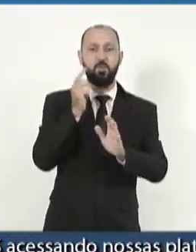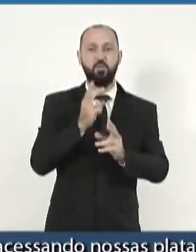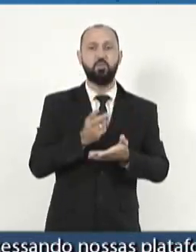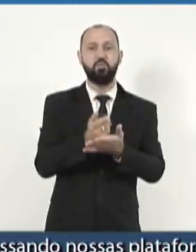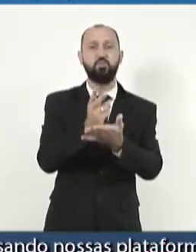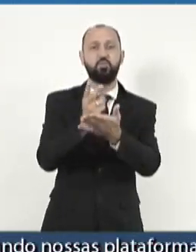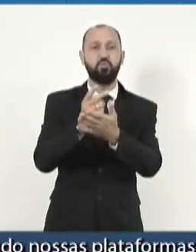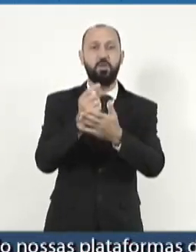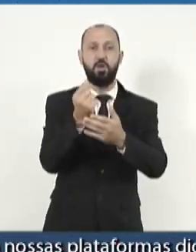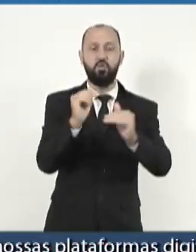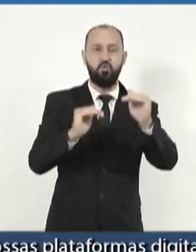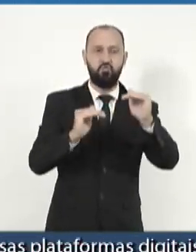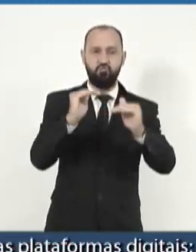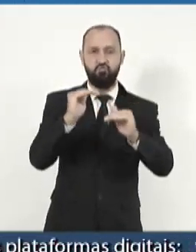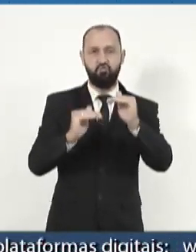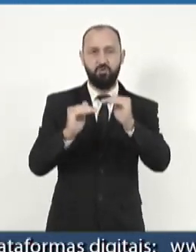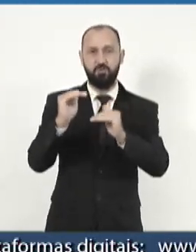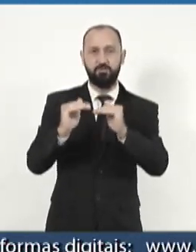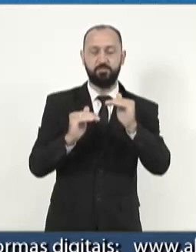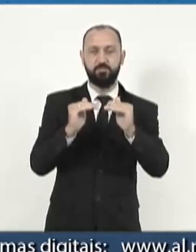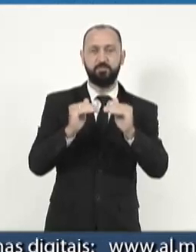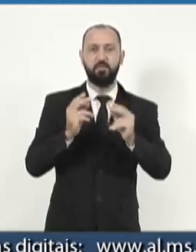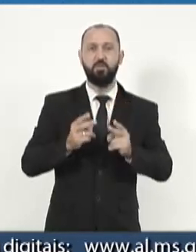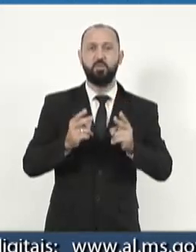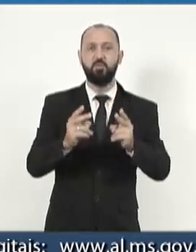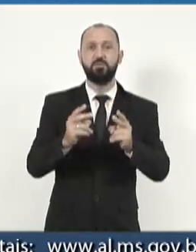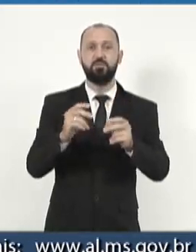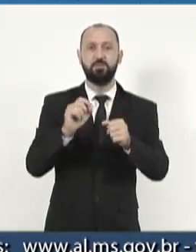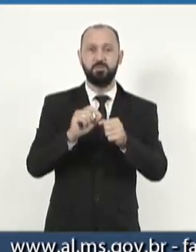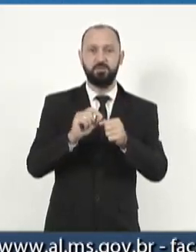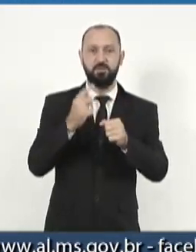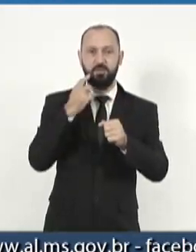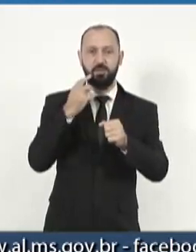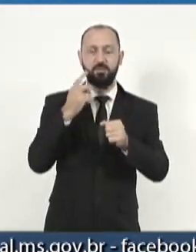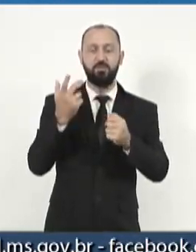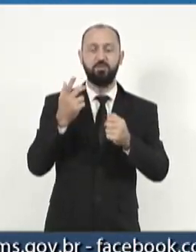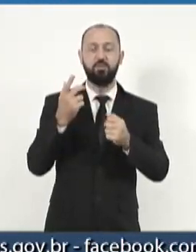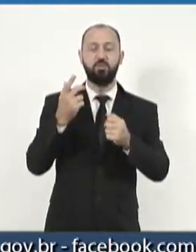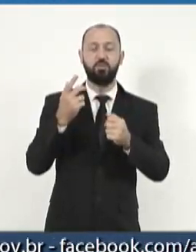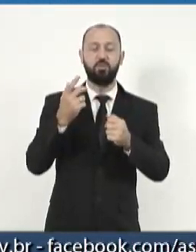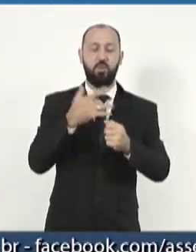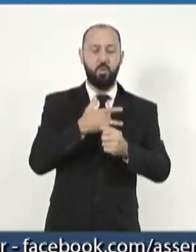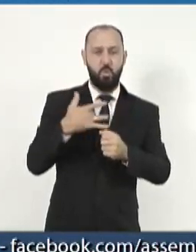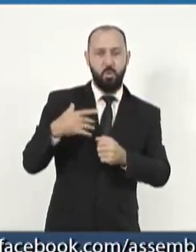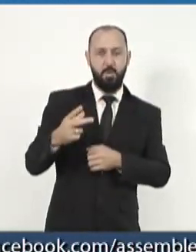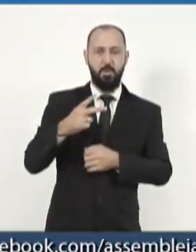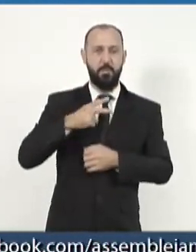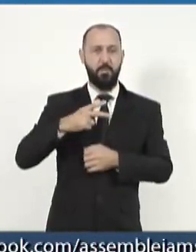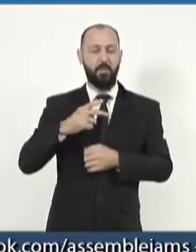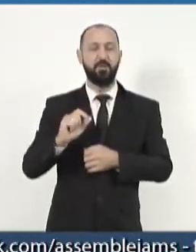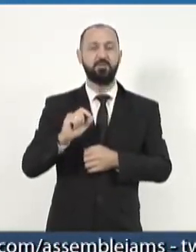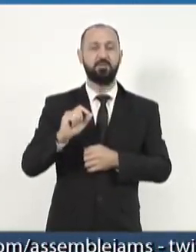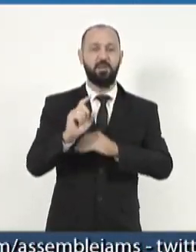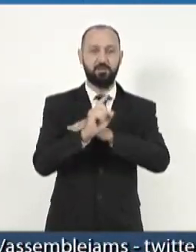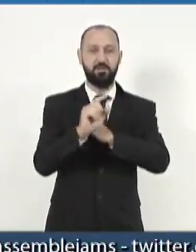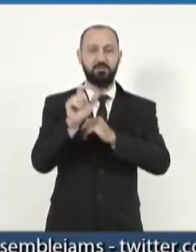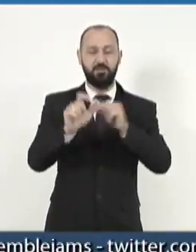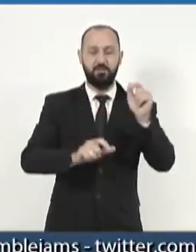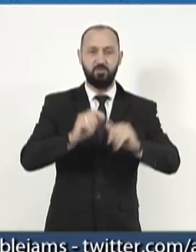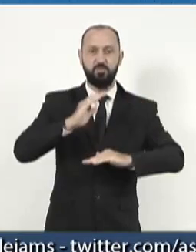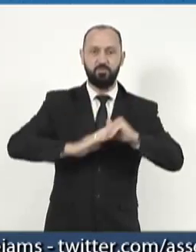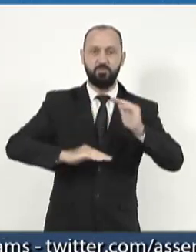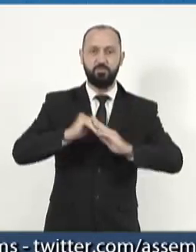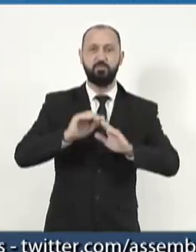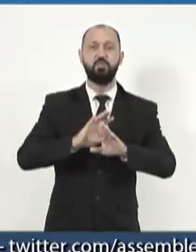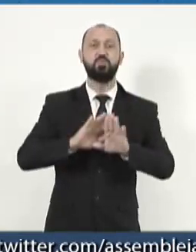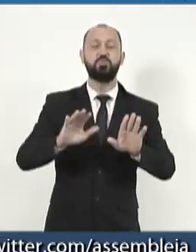fazer uma auditoria, um levantamento de todas as finanças, dos balancetes